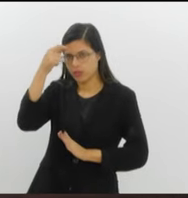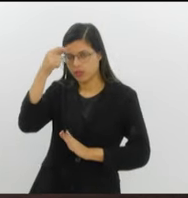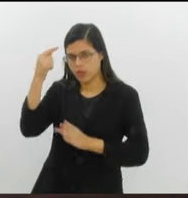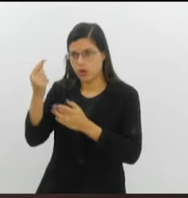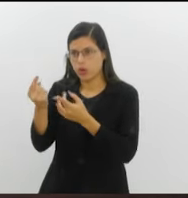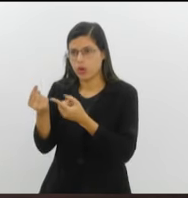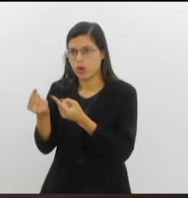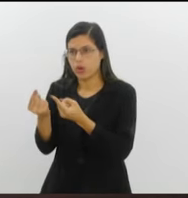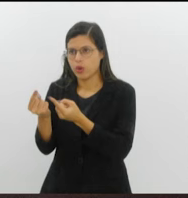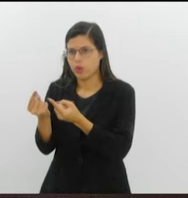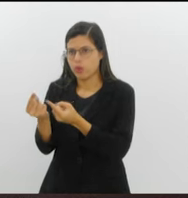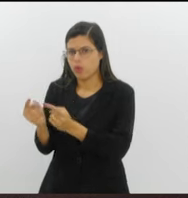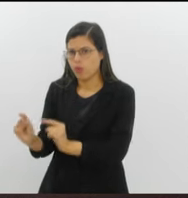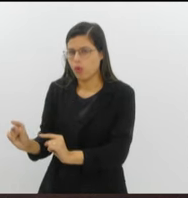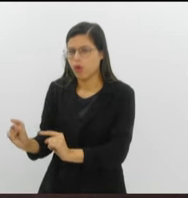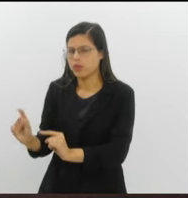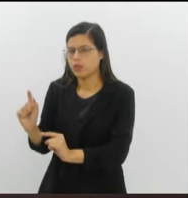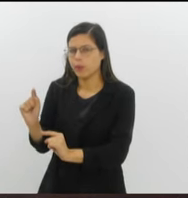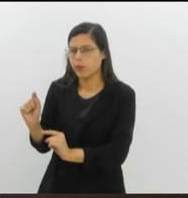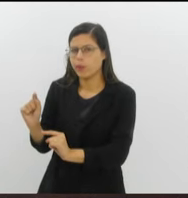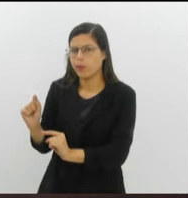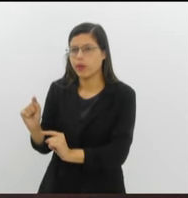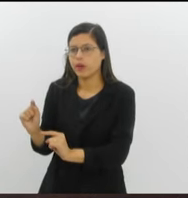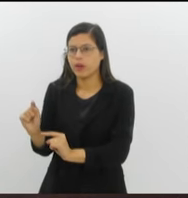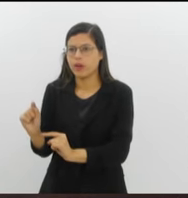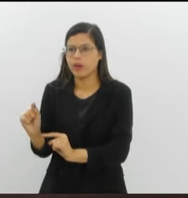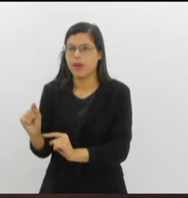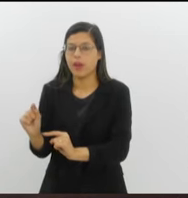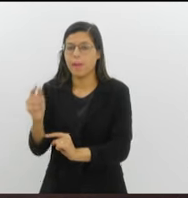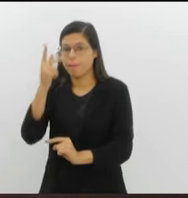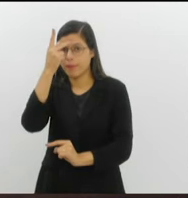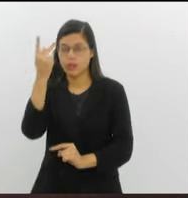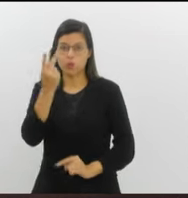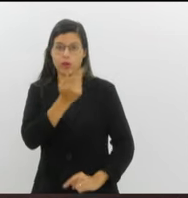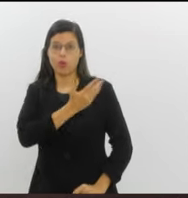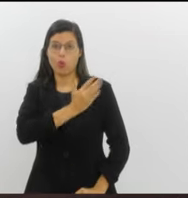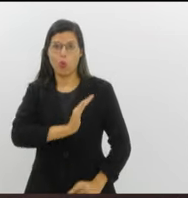à porofobia, que é a aversão à pobre,